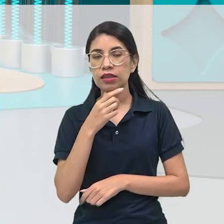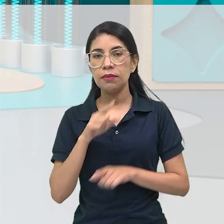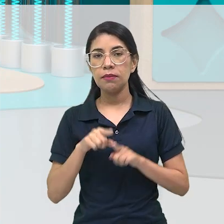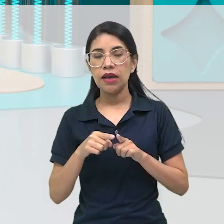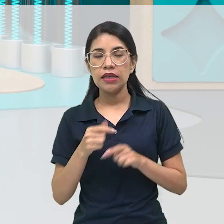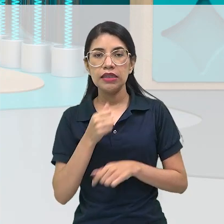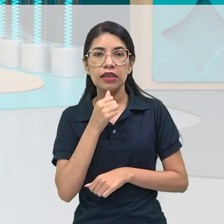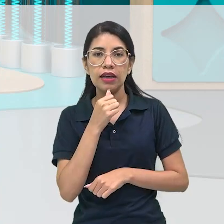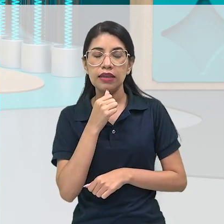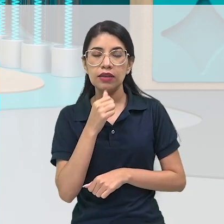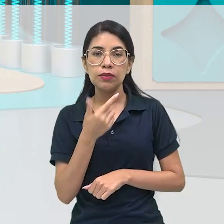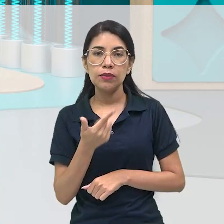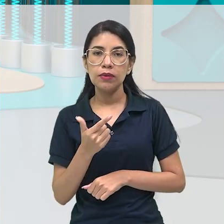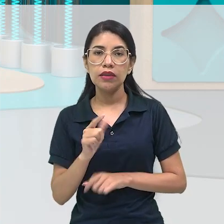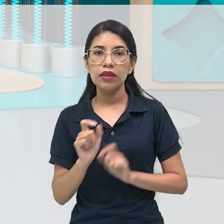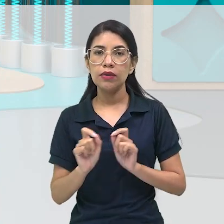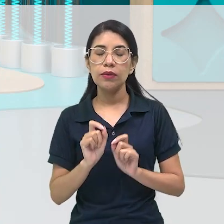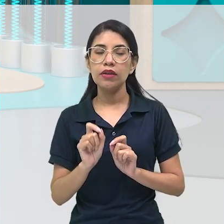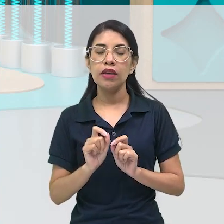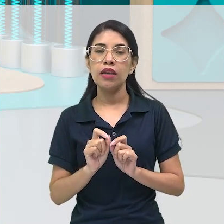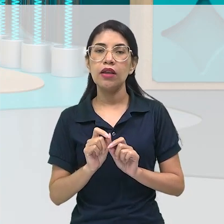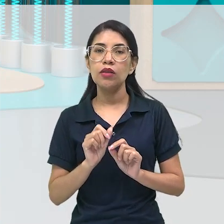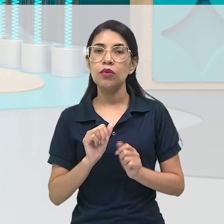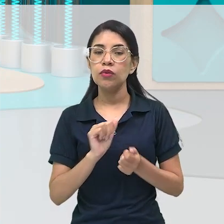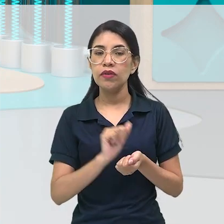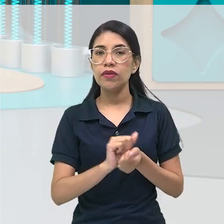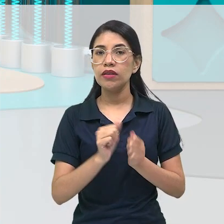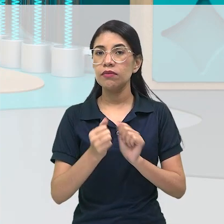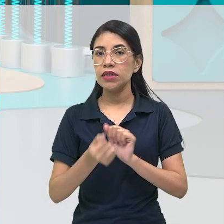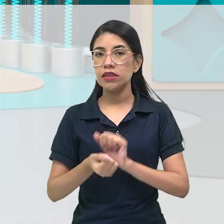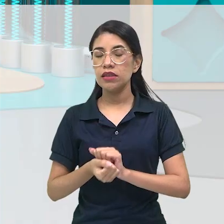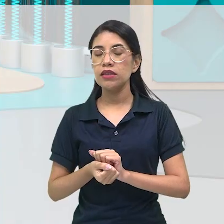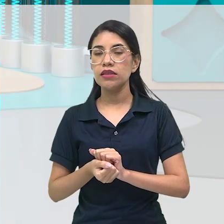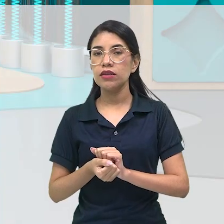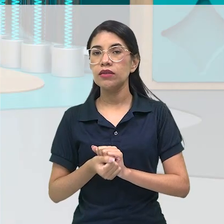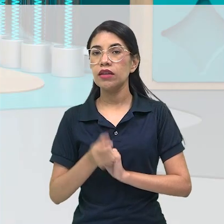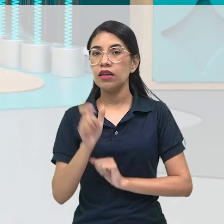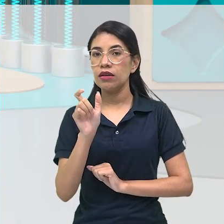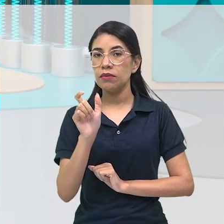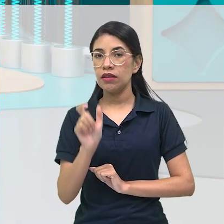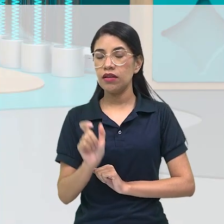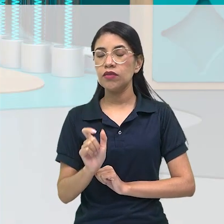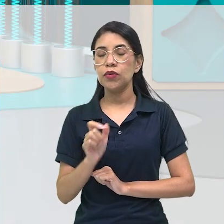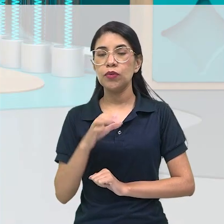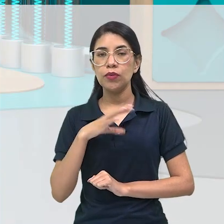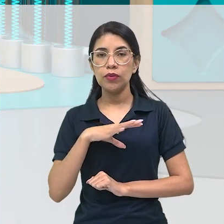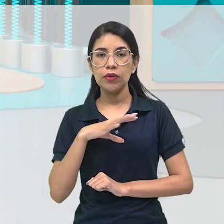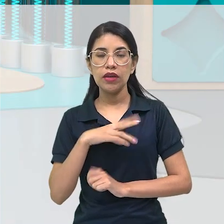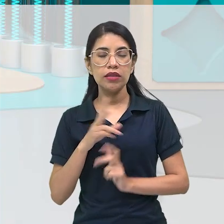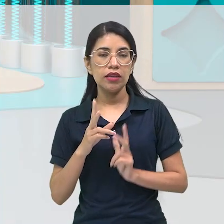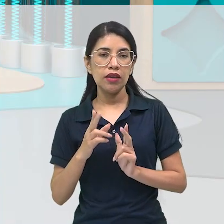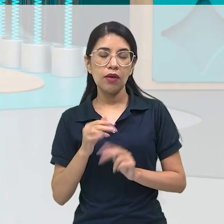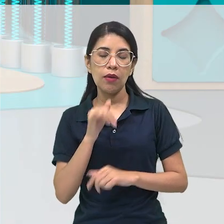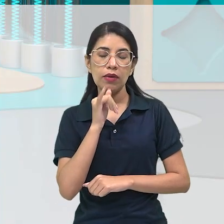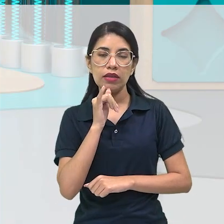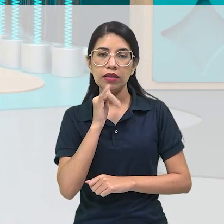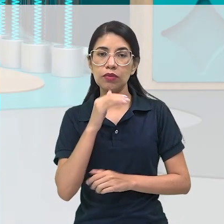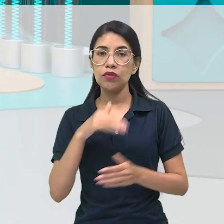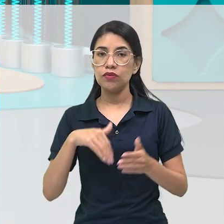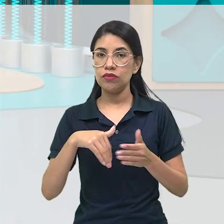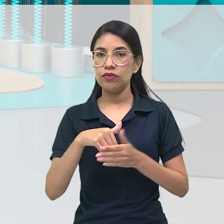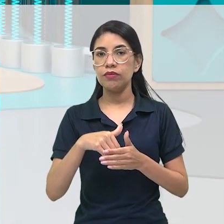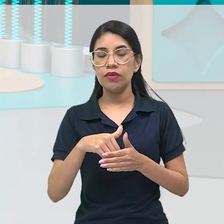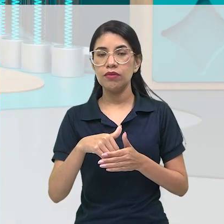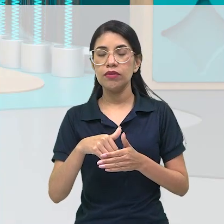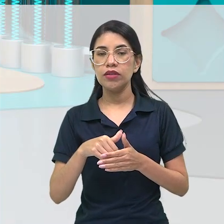não sofreu o aportuguesamento, né, das palavras, assim como foi o processo com o futebol, por